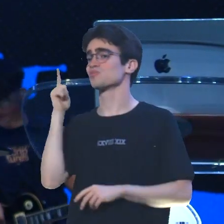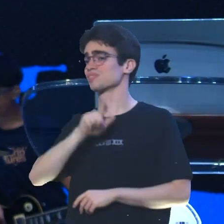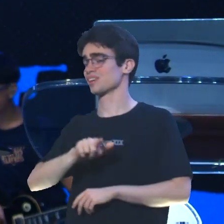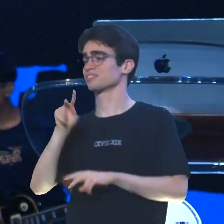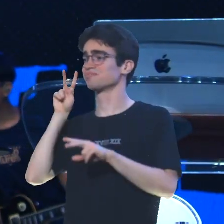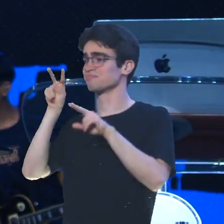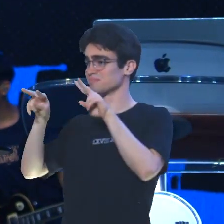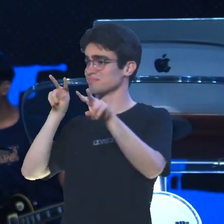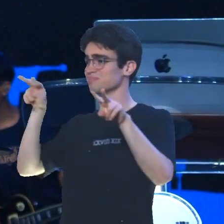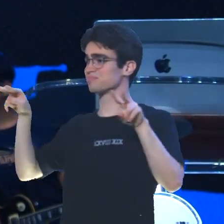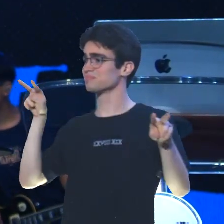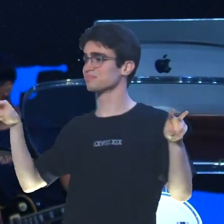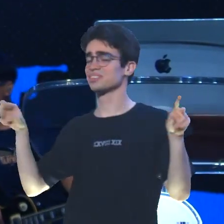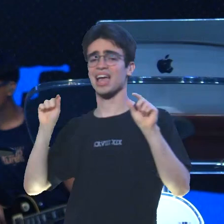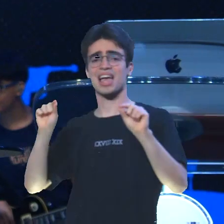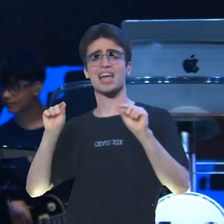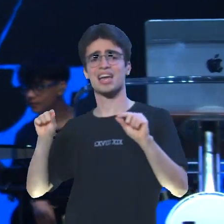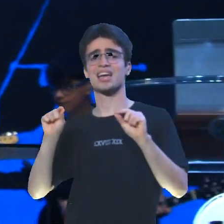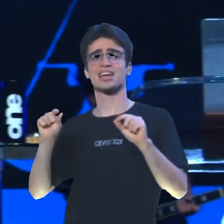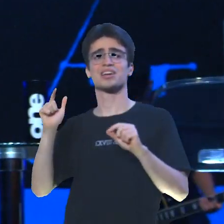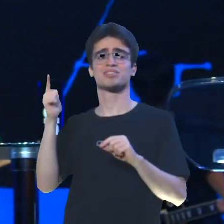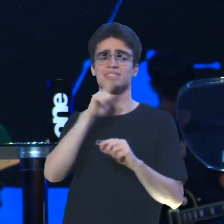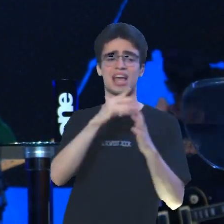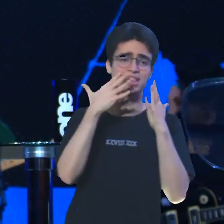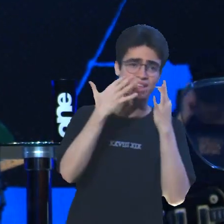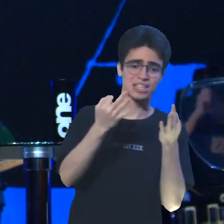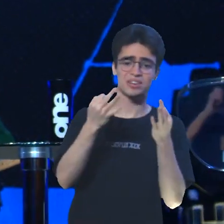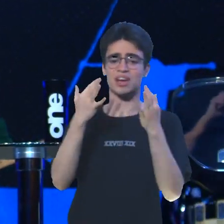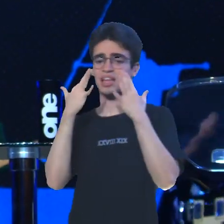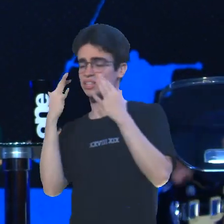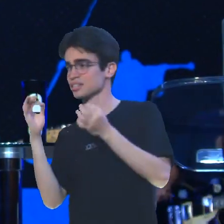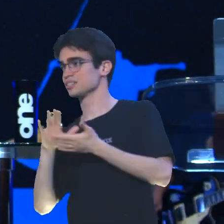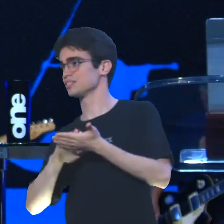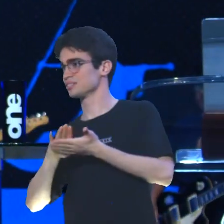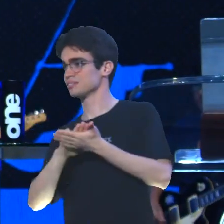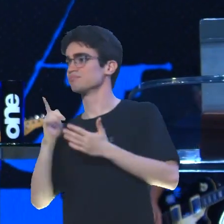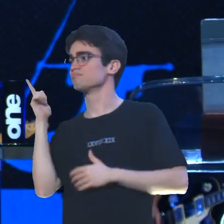ver quem não está prestando atenção.